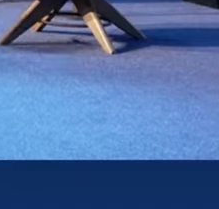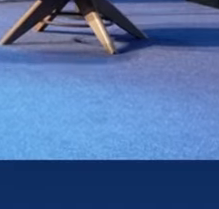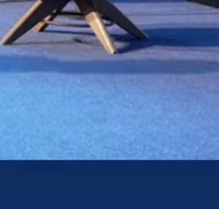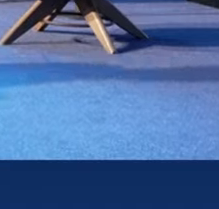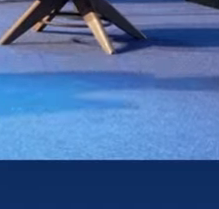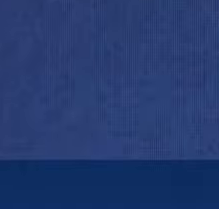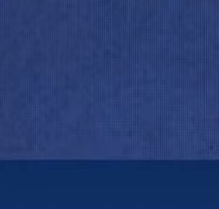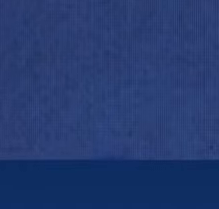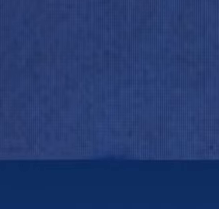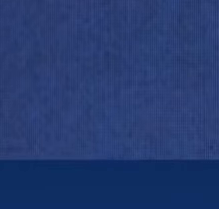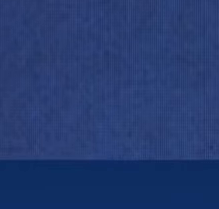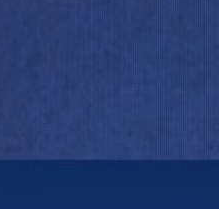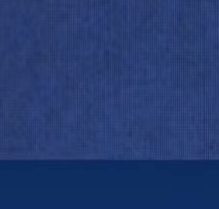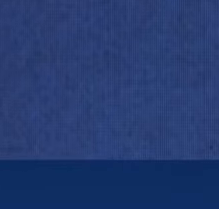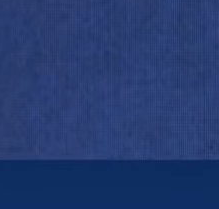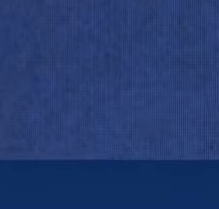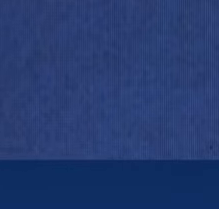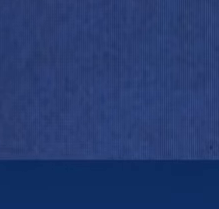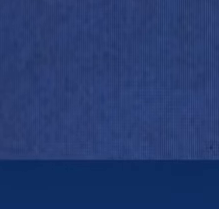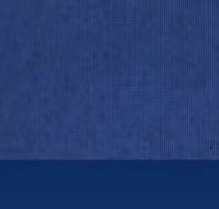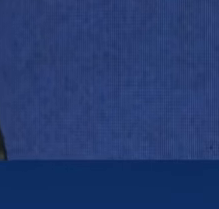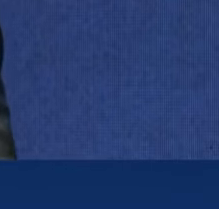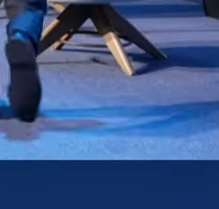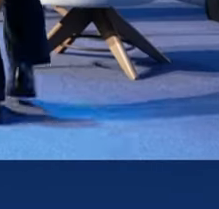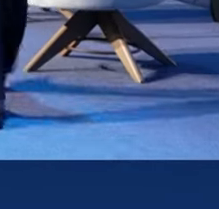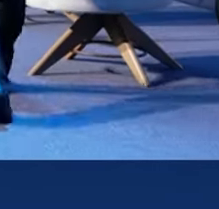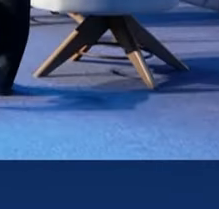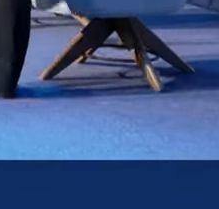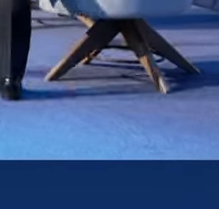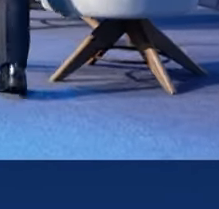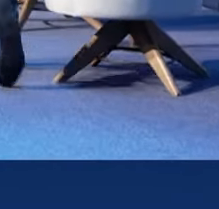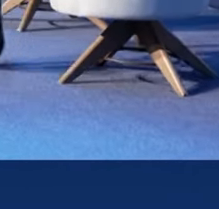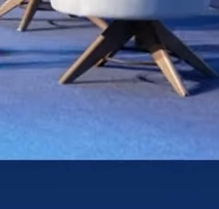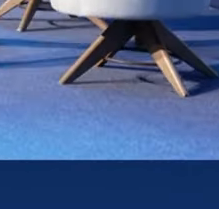E o Lino, presidente da Eneva.